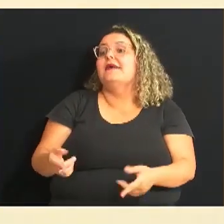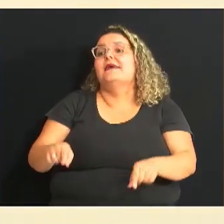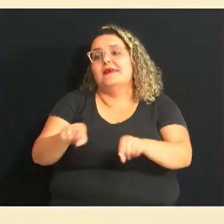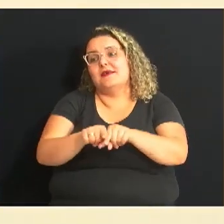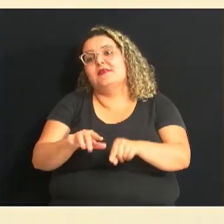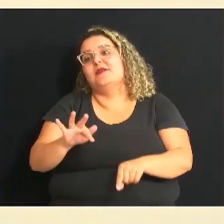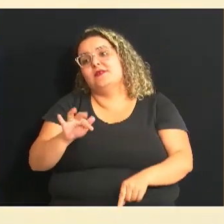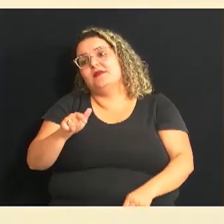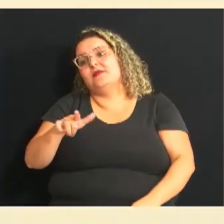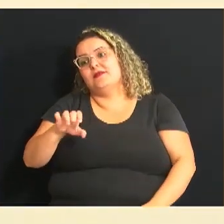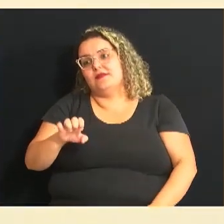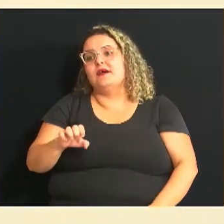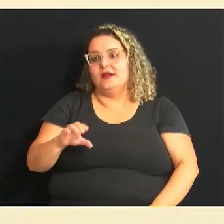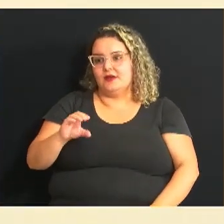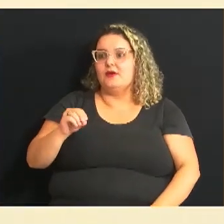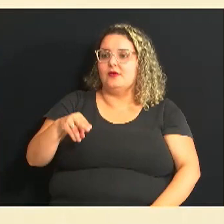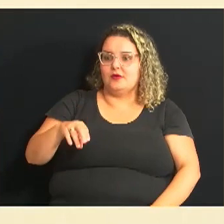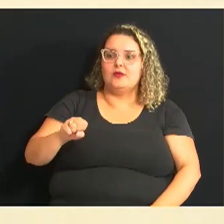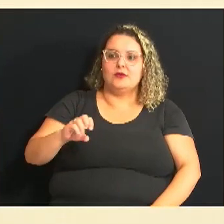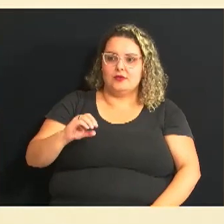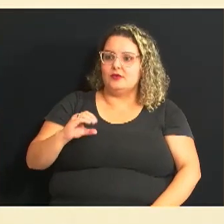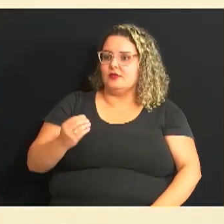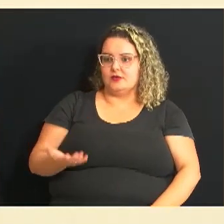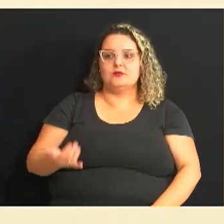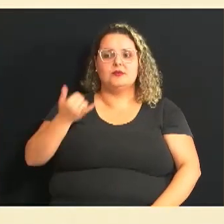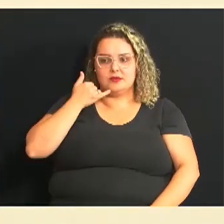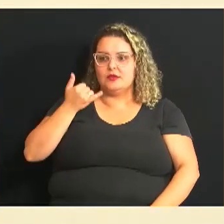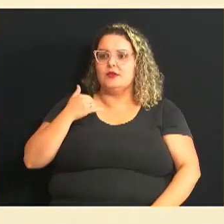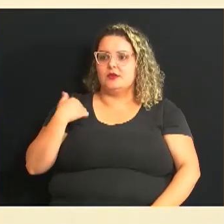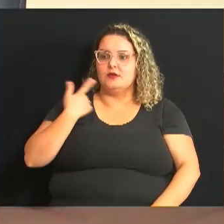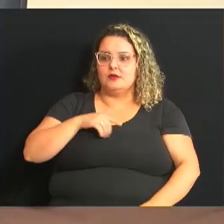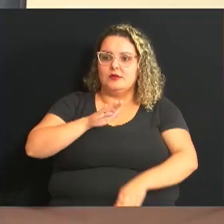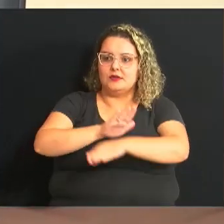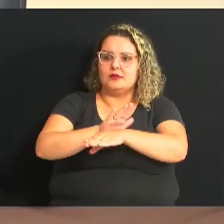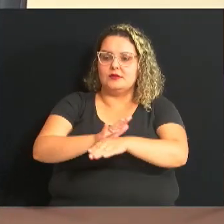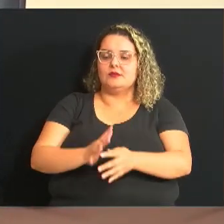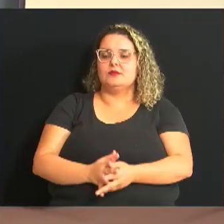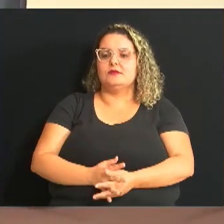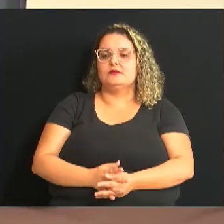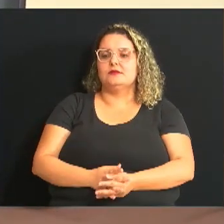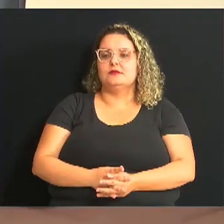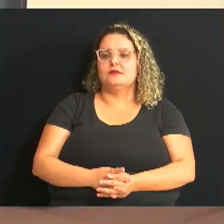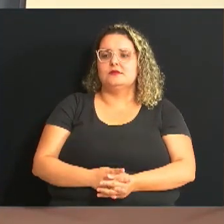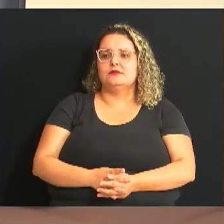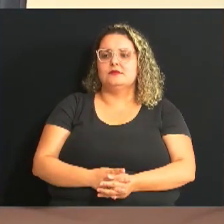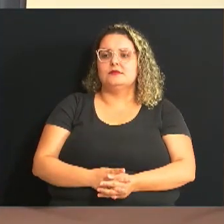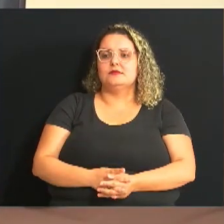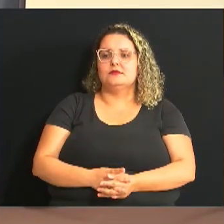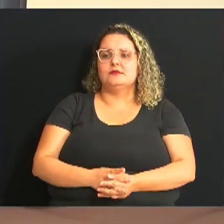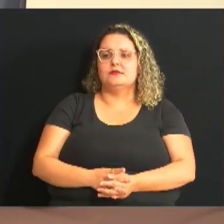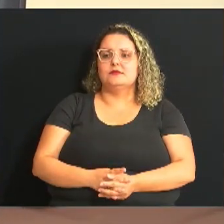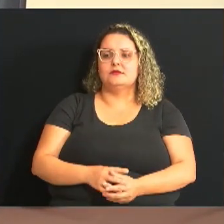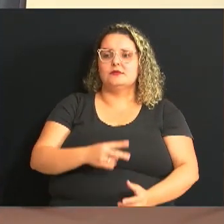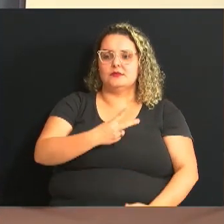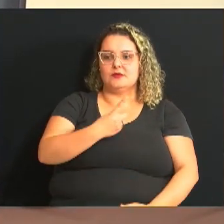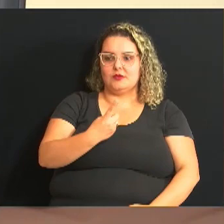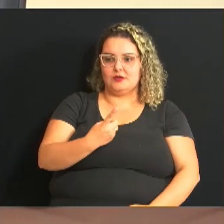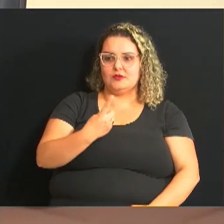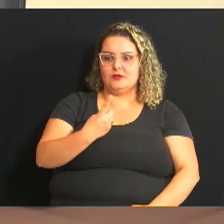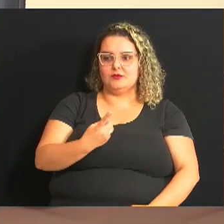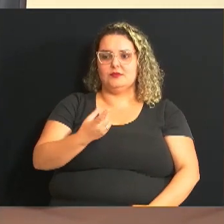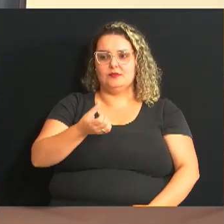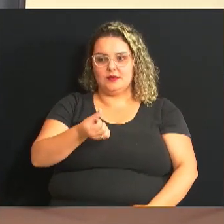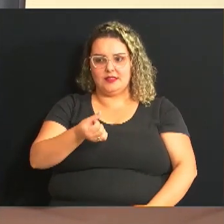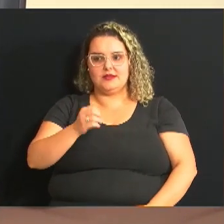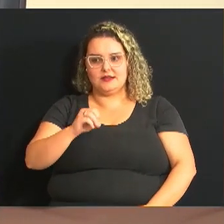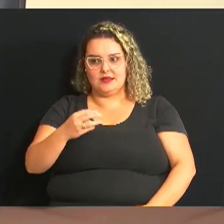Conosco, então, né? Também, por telefone, Fale Conosco, nós auxiliamos. Gente, então, a gente deixa de novo o telefone,